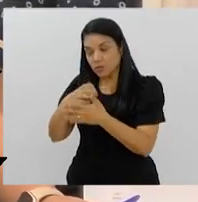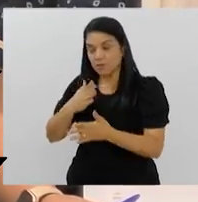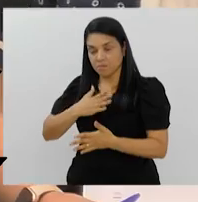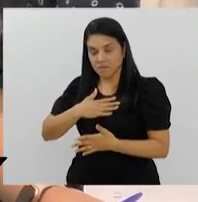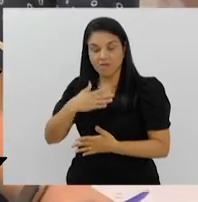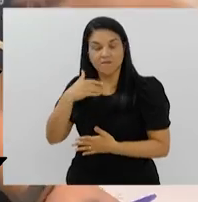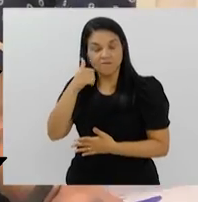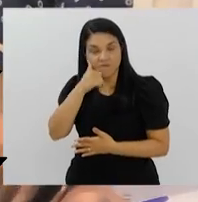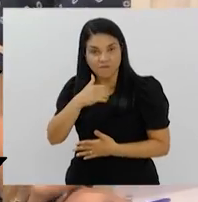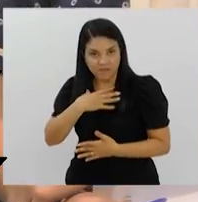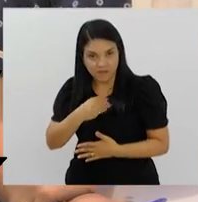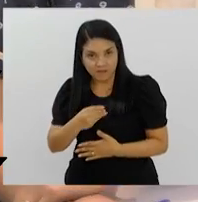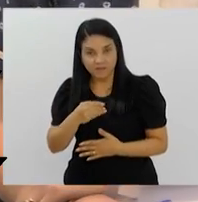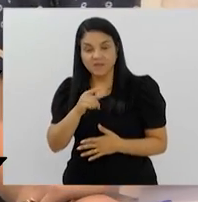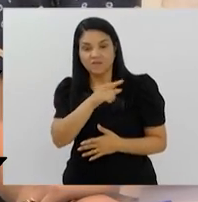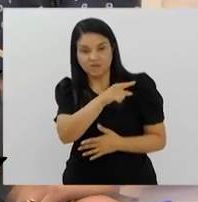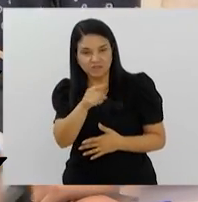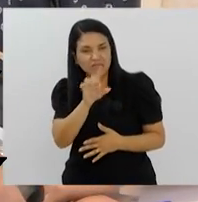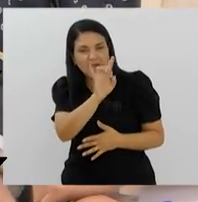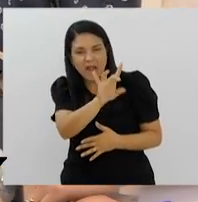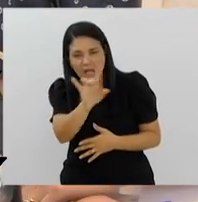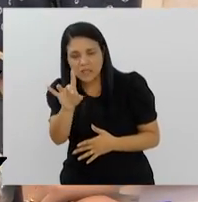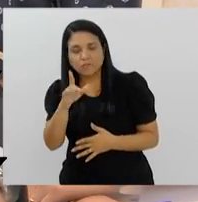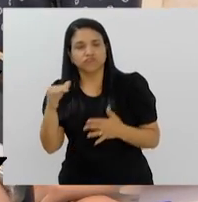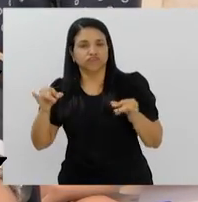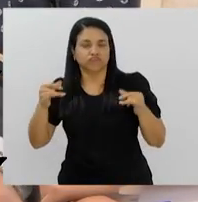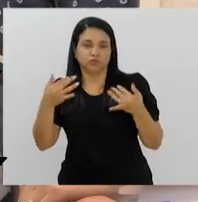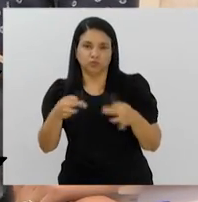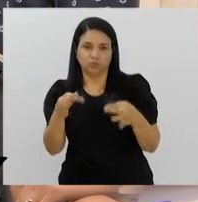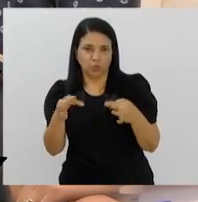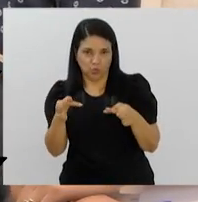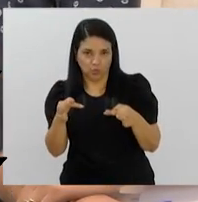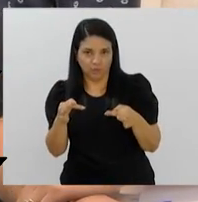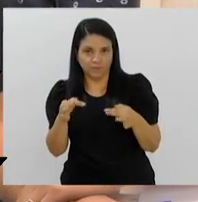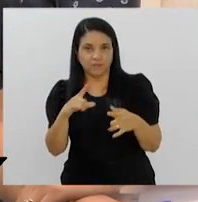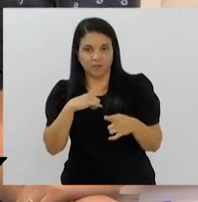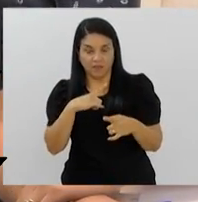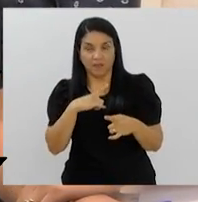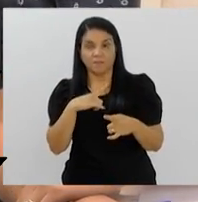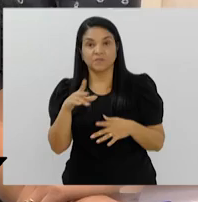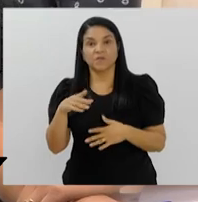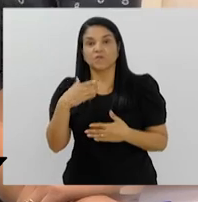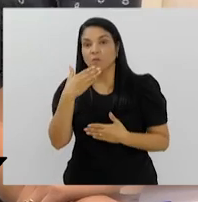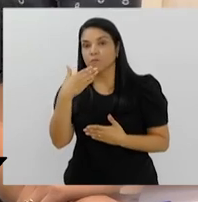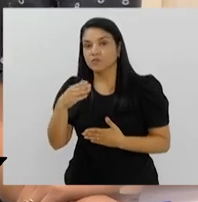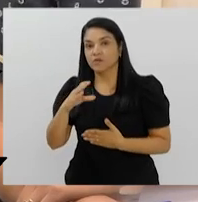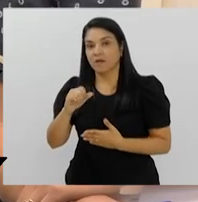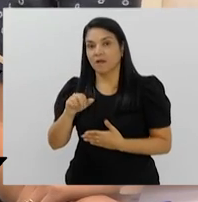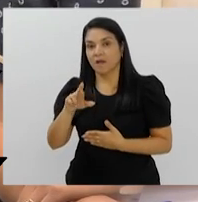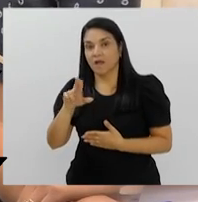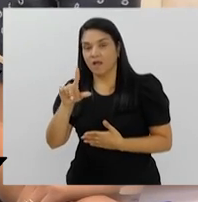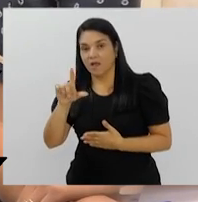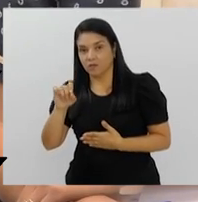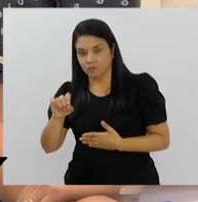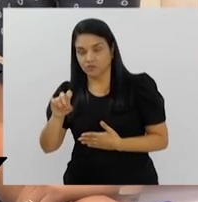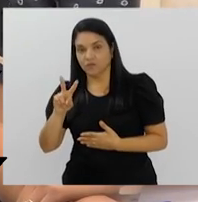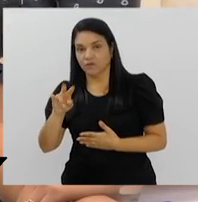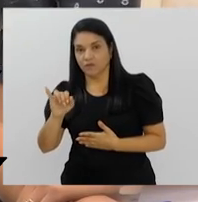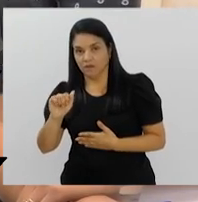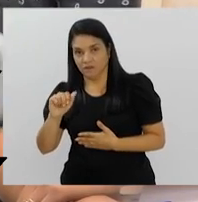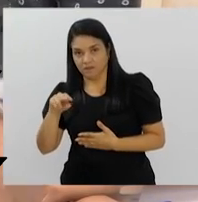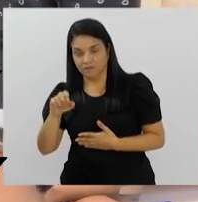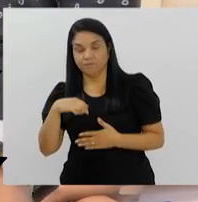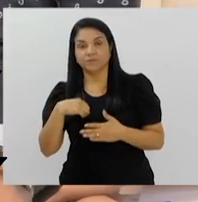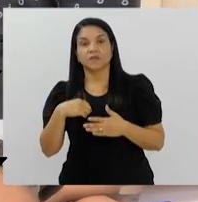vocês têm a de vocês mas eu eu peço o Dr Carlos Fani que é o o o gerente jurídico da empresa que veio